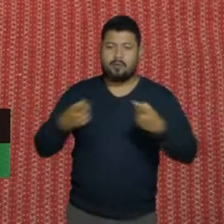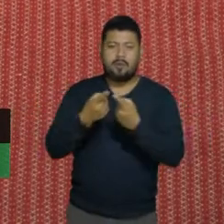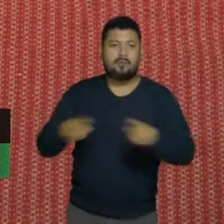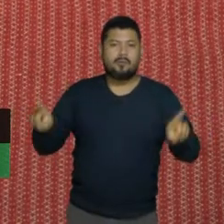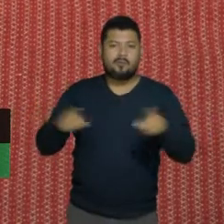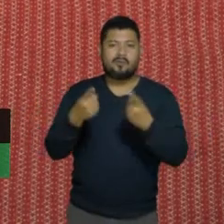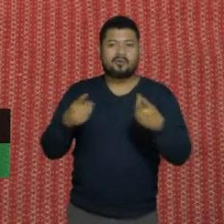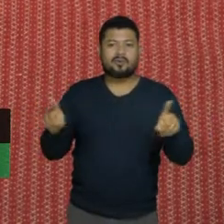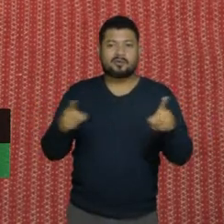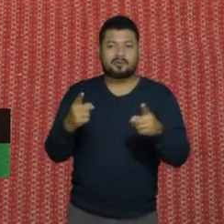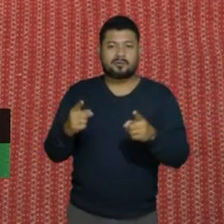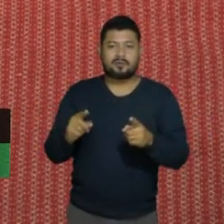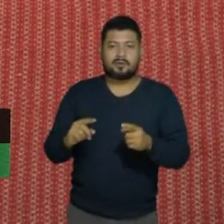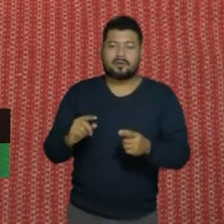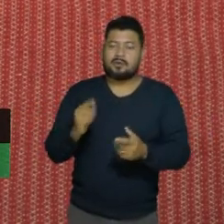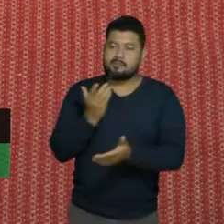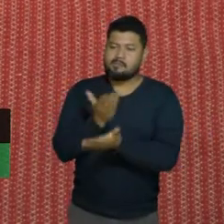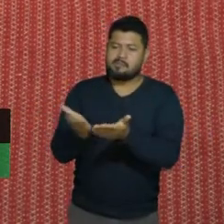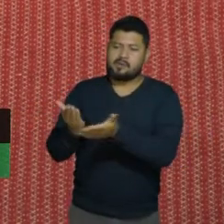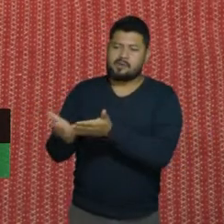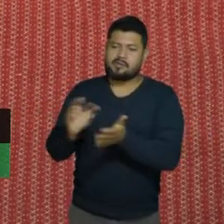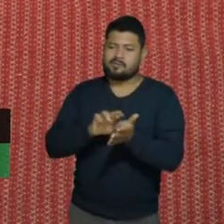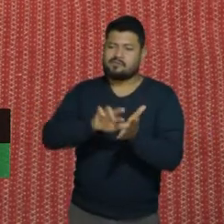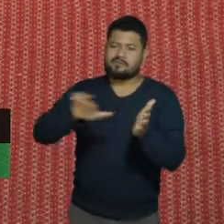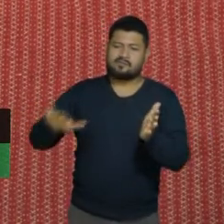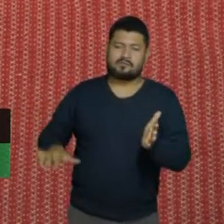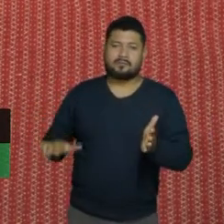que vão poder ir lá e mostrar